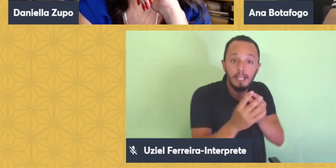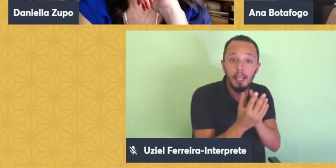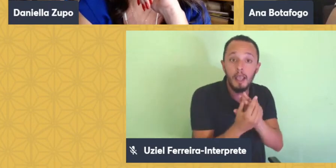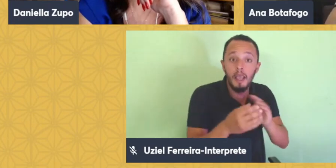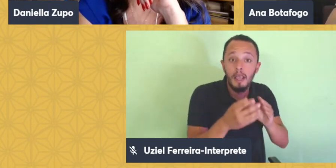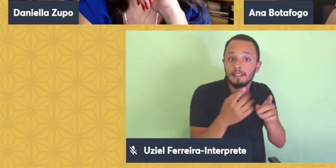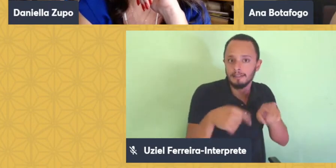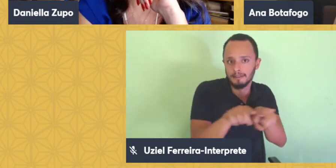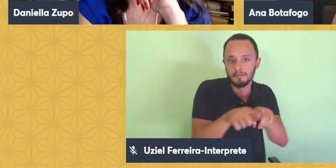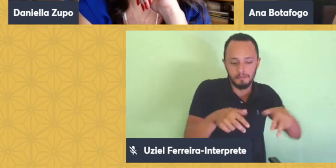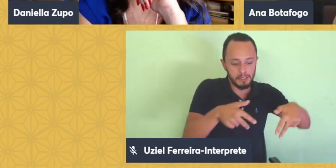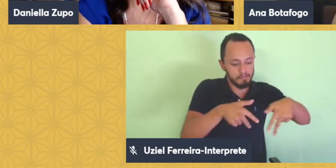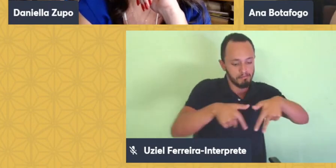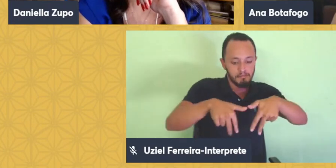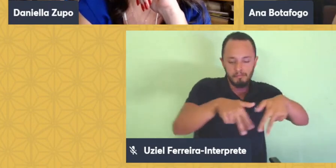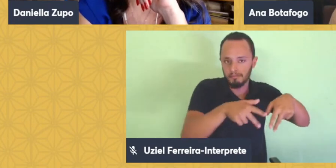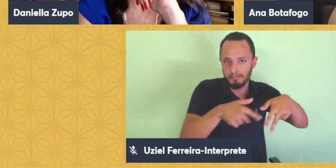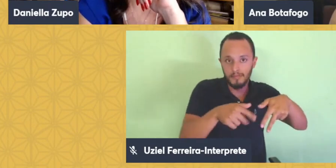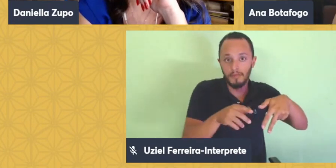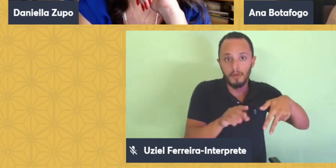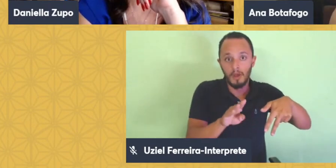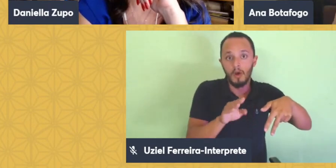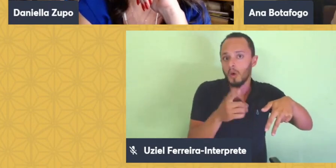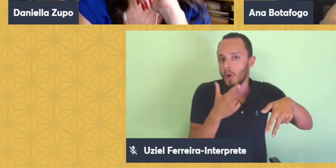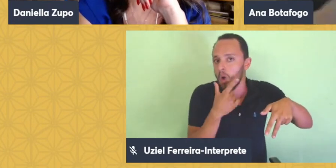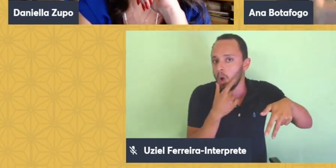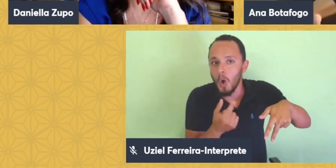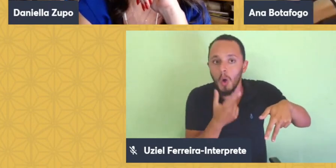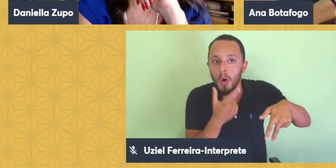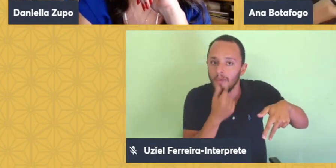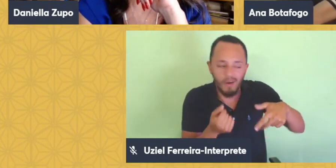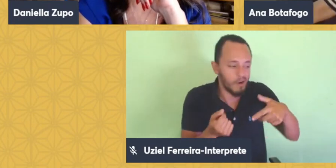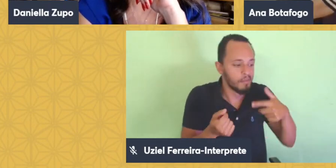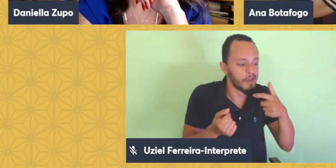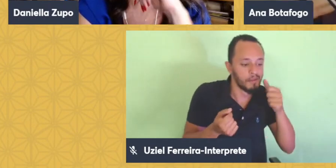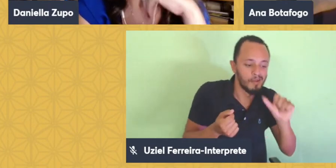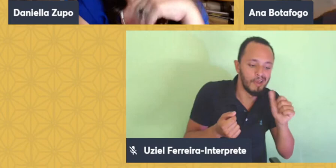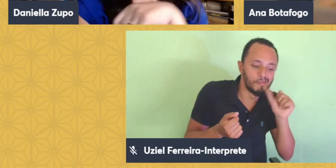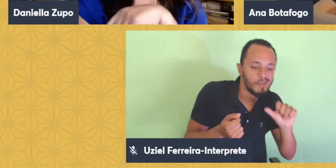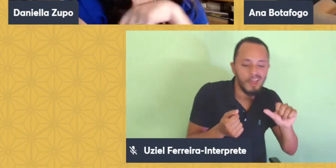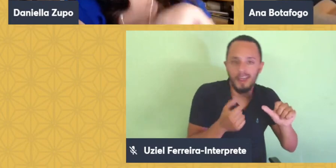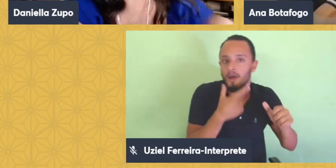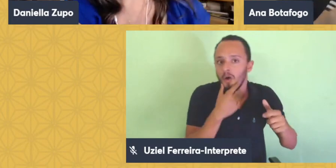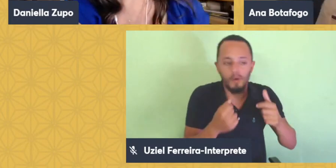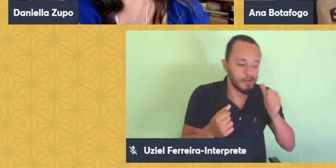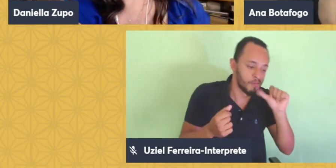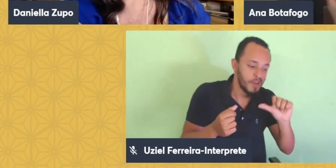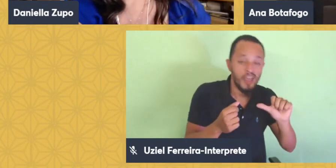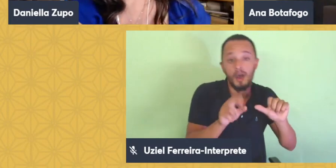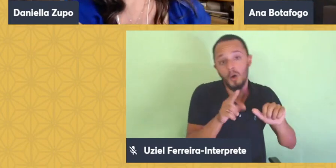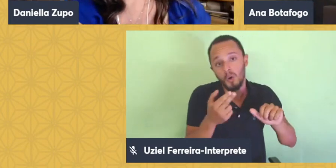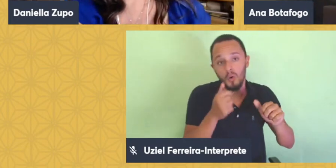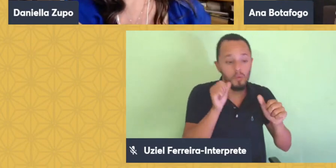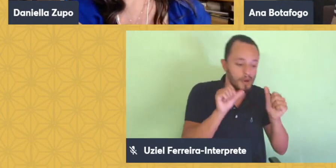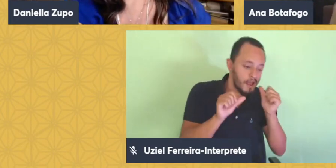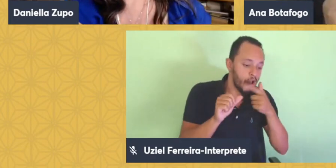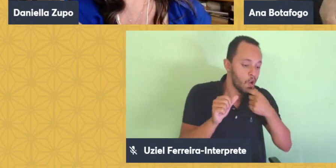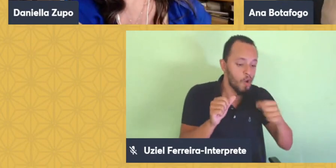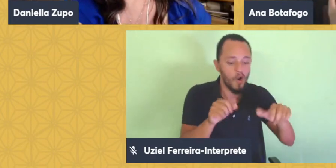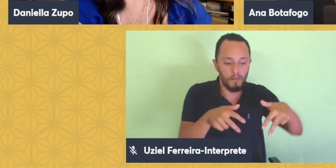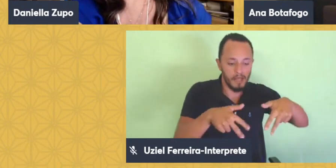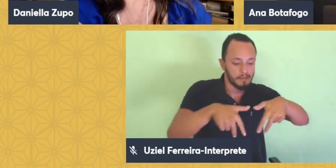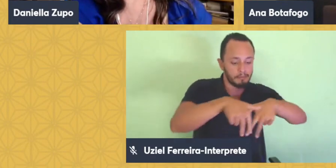dança o junto tanto o bailarino homem o homem com homem e mulher com mulher ou casal né o bailarino